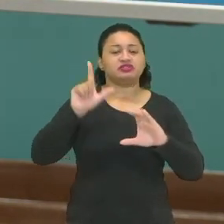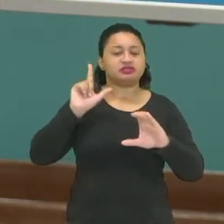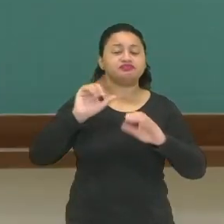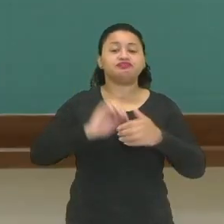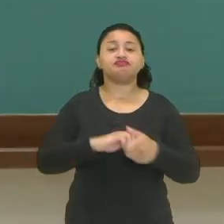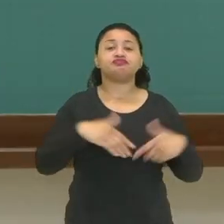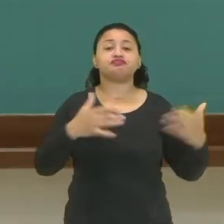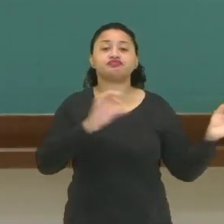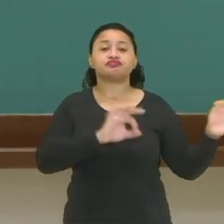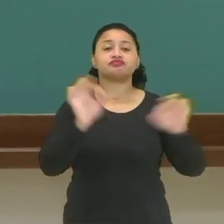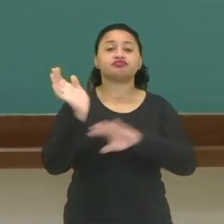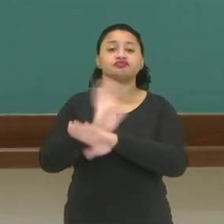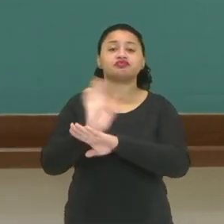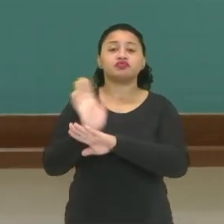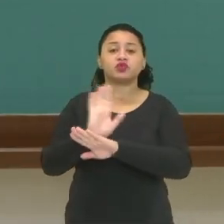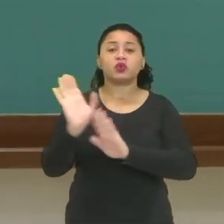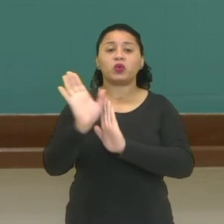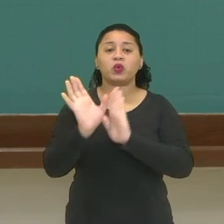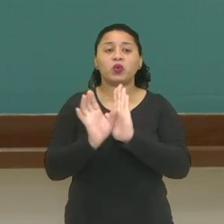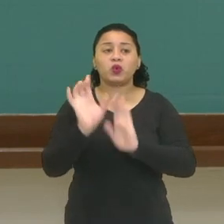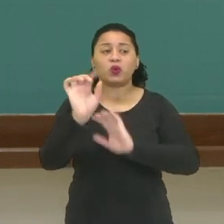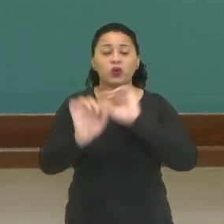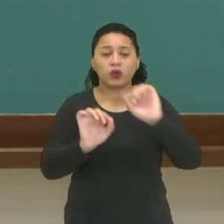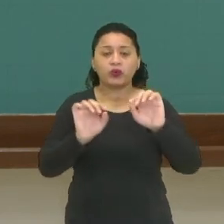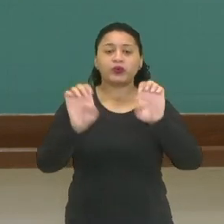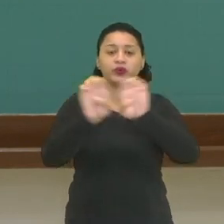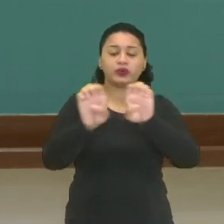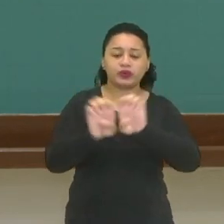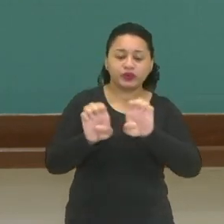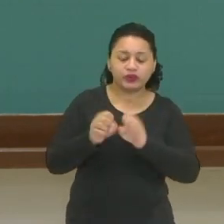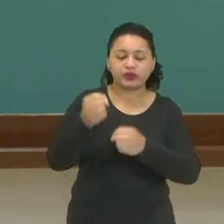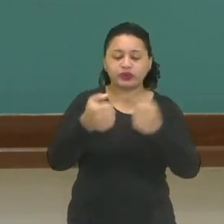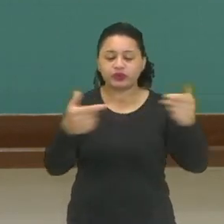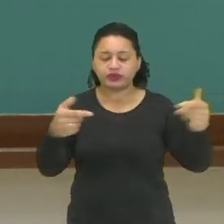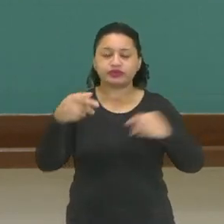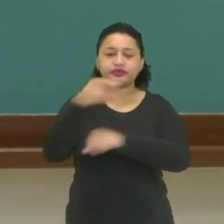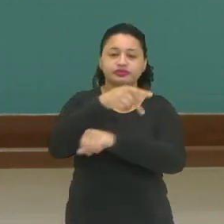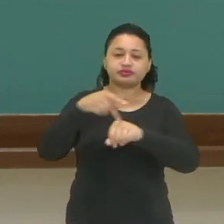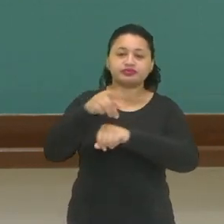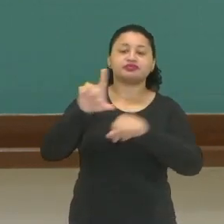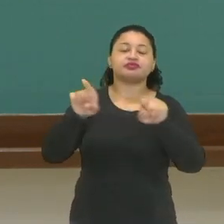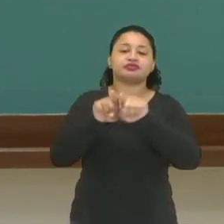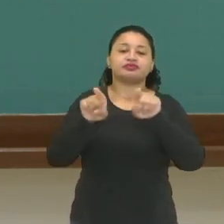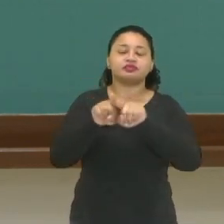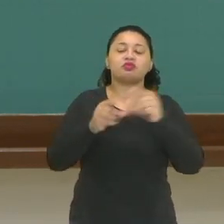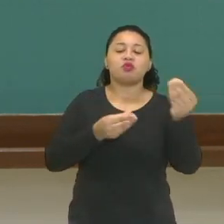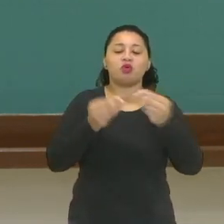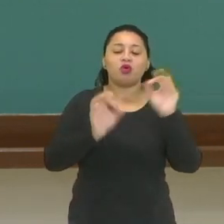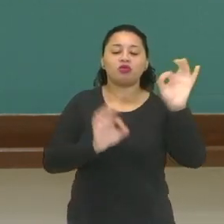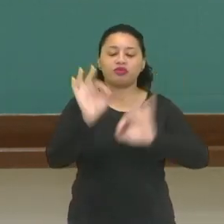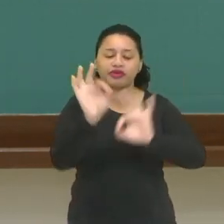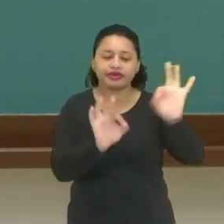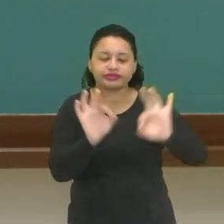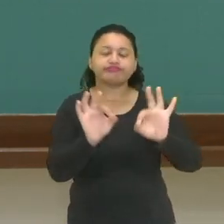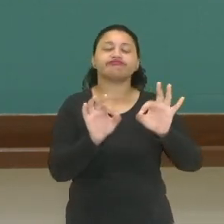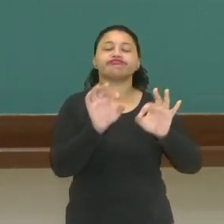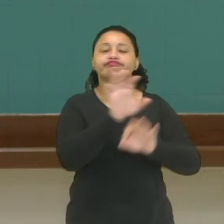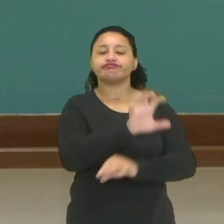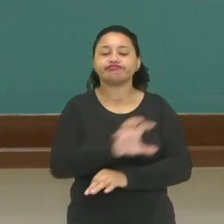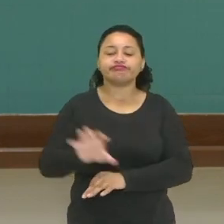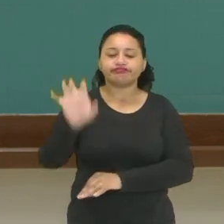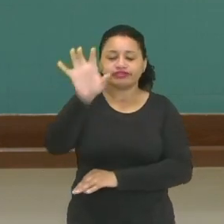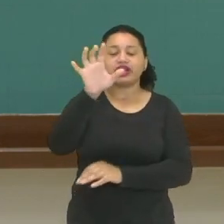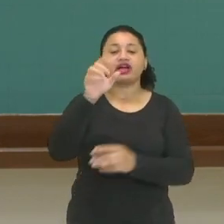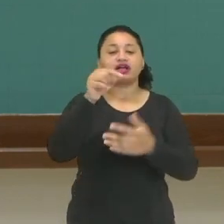então neste vídeo aí, então, nós vimos aí a infraestrutura de transporte no nosso país e como então que está distribuída então cada tipo